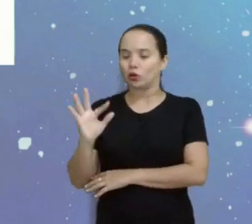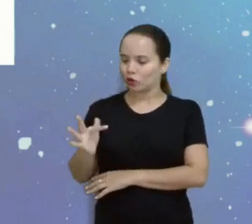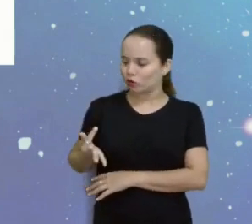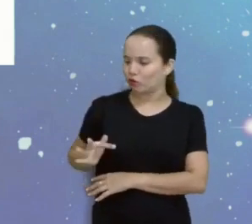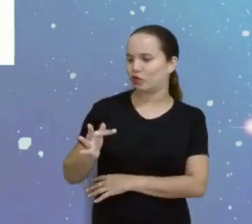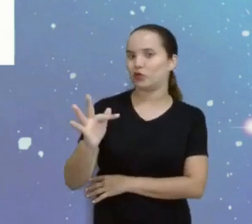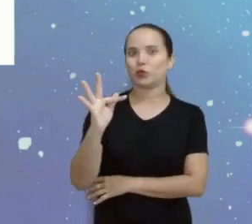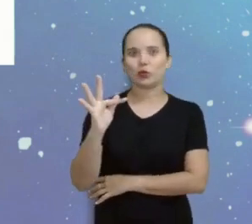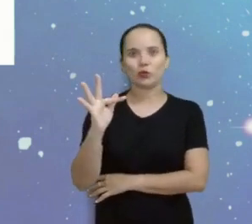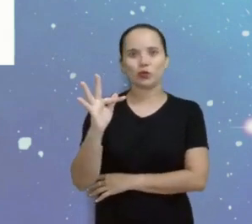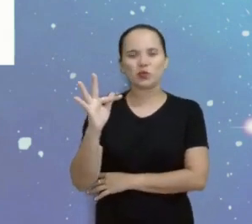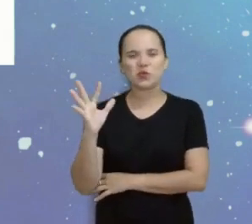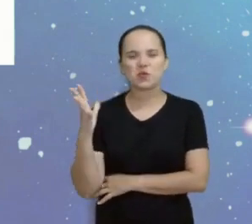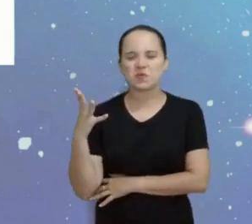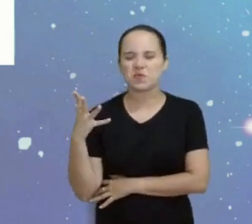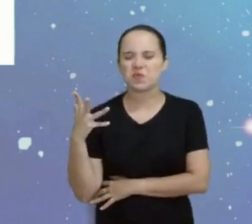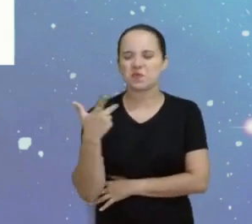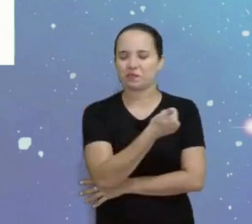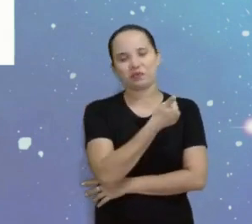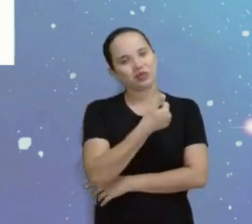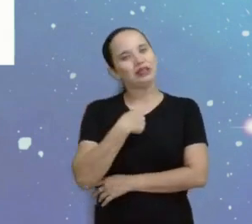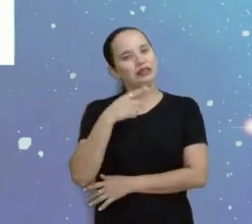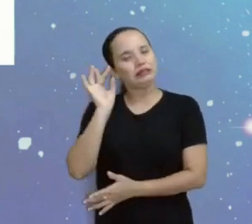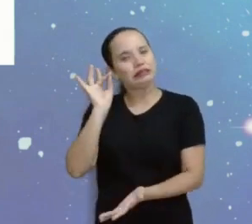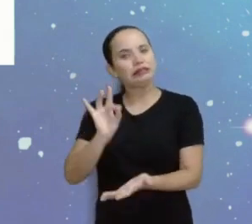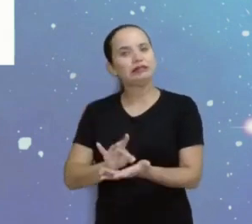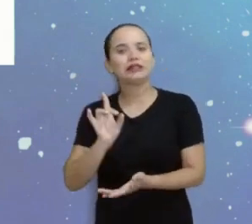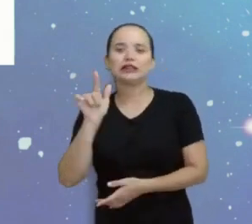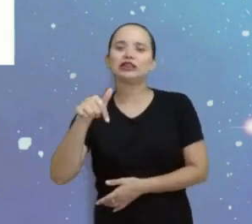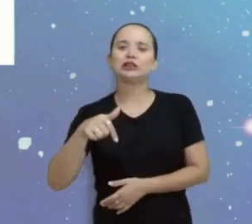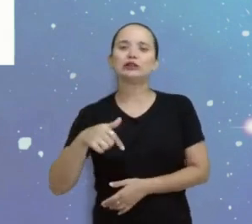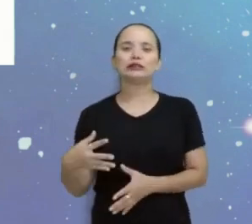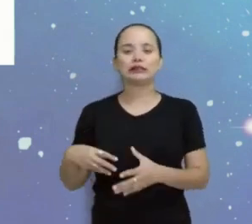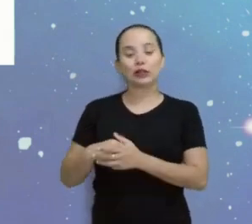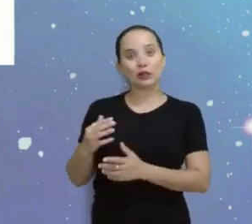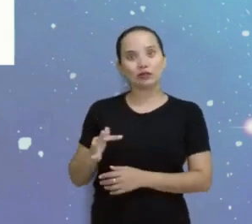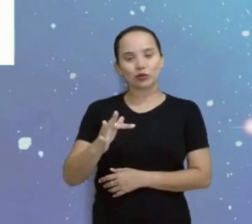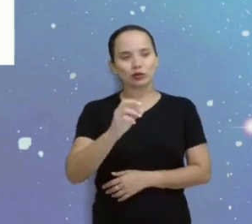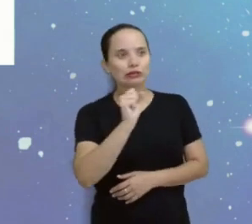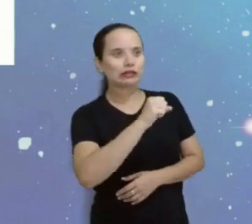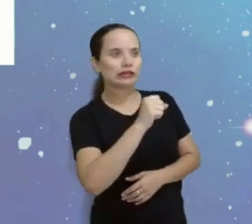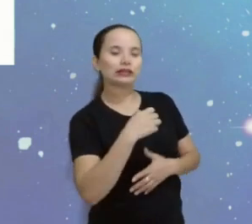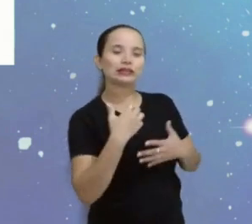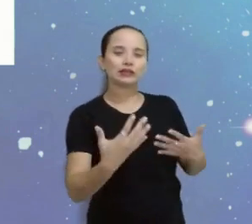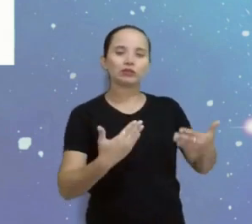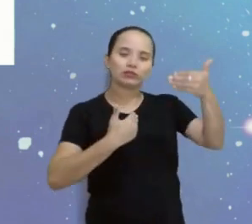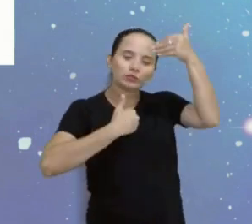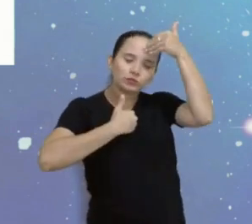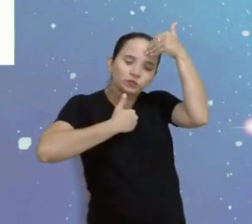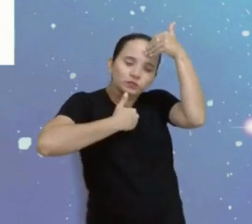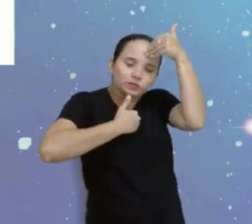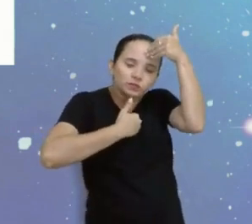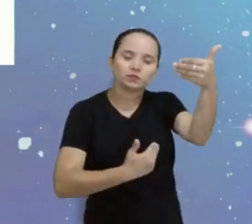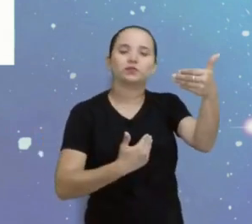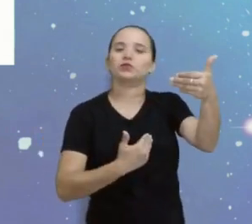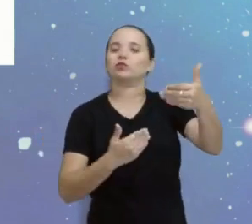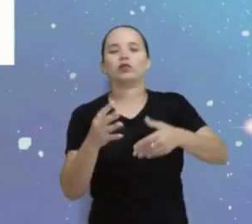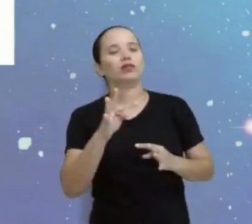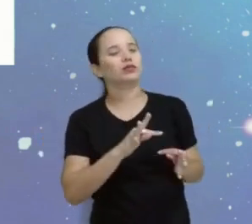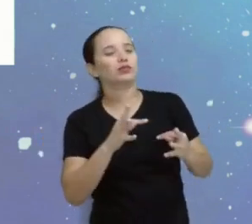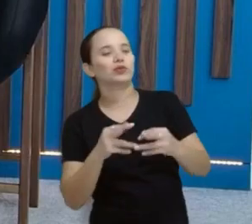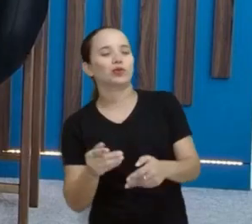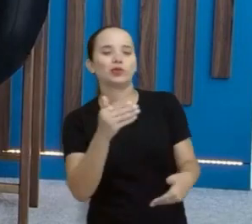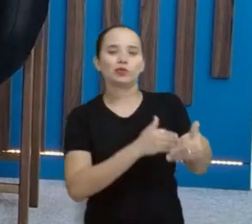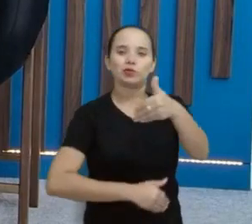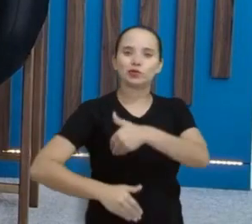e a gente realmente está no futuro, Tiago. Exatamente. Então, pessoal, muitíssimo obrigado a todos vocês que participaram,